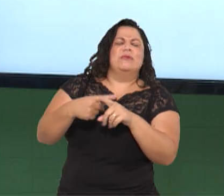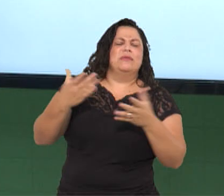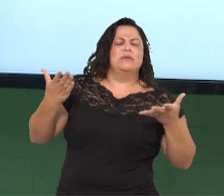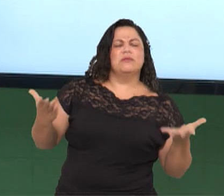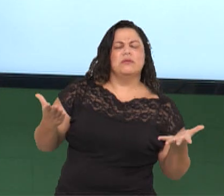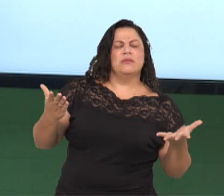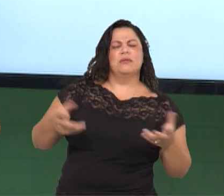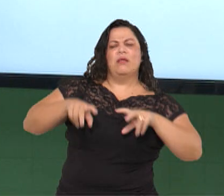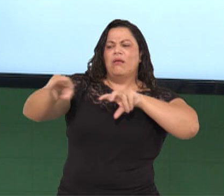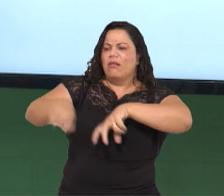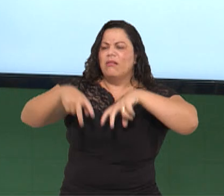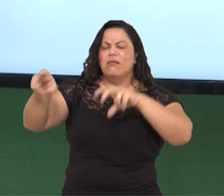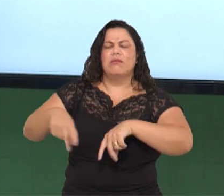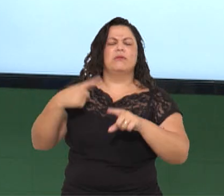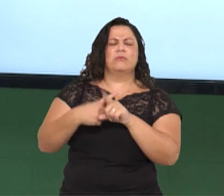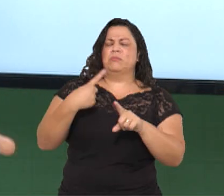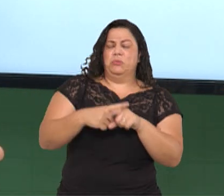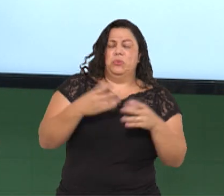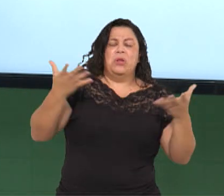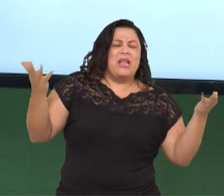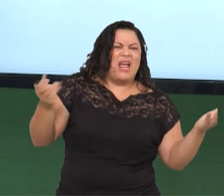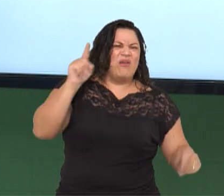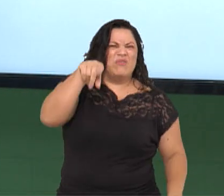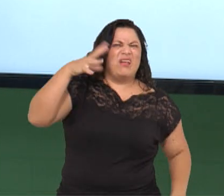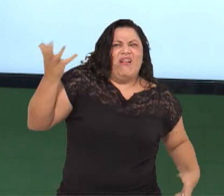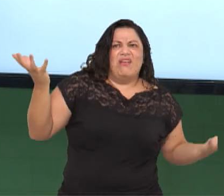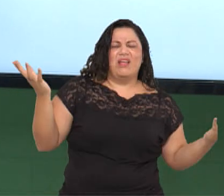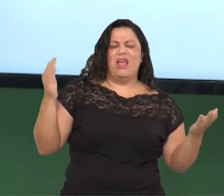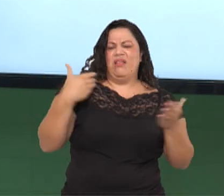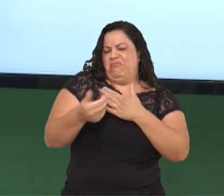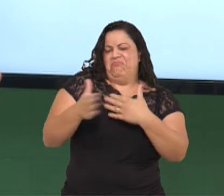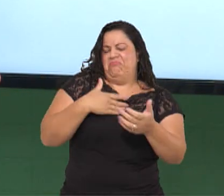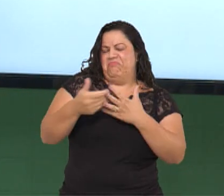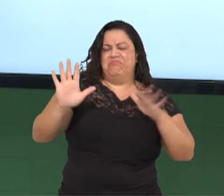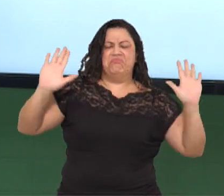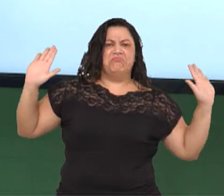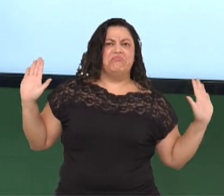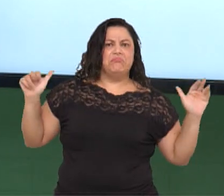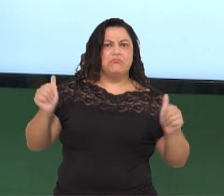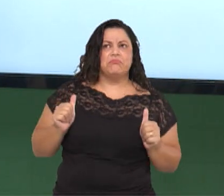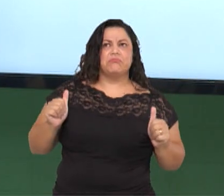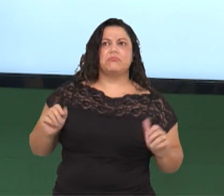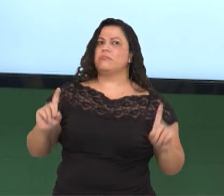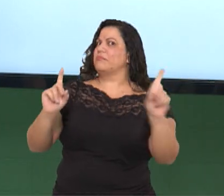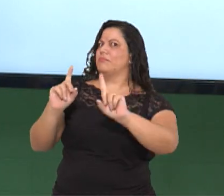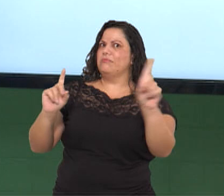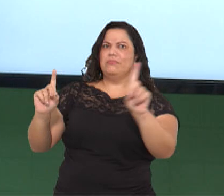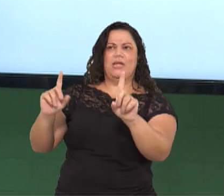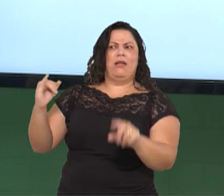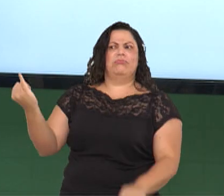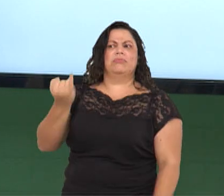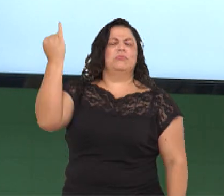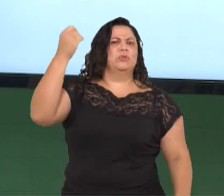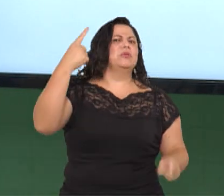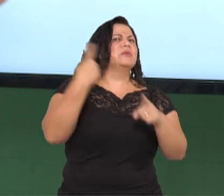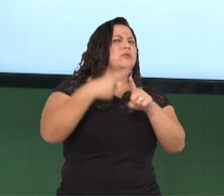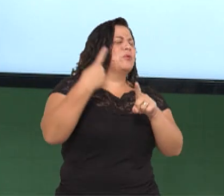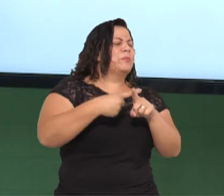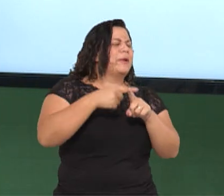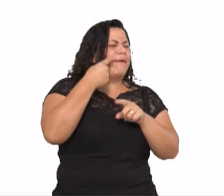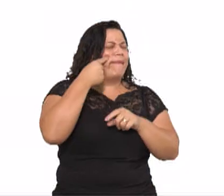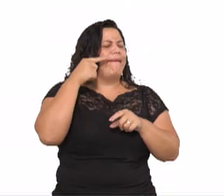ficar trocando, mas ele troca por quê? Porque ele quer? Né? Só trocar por trocar? Não. Tem uma importância, tem um porquê para o